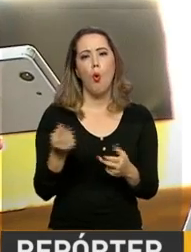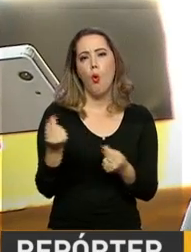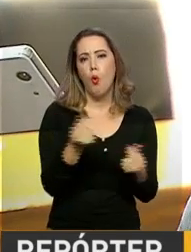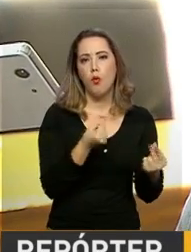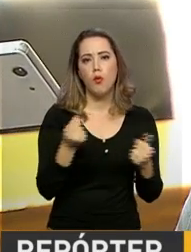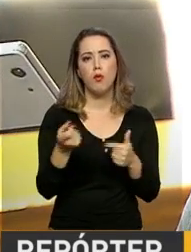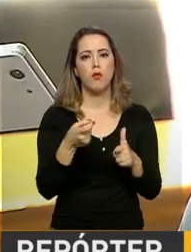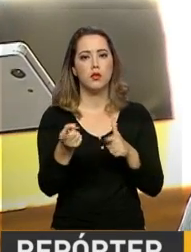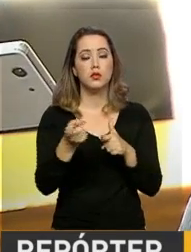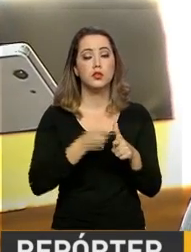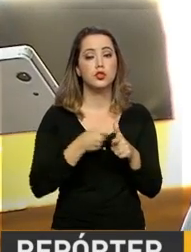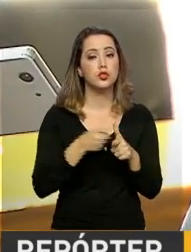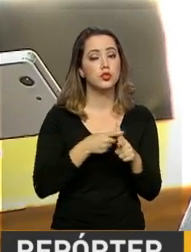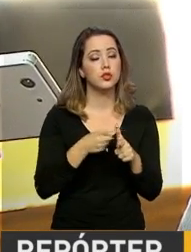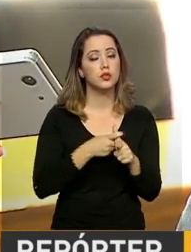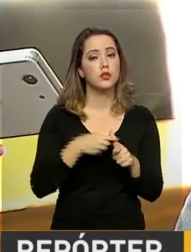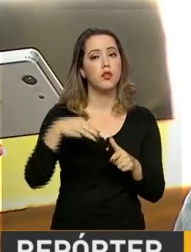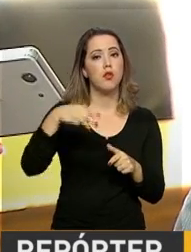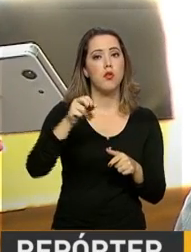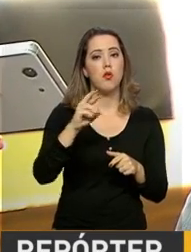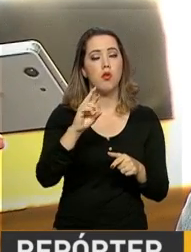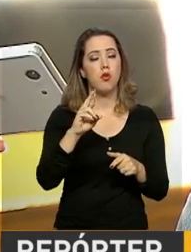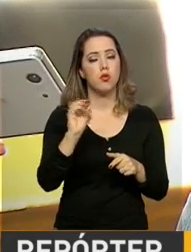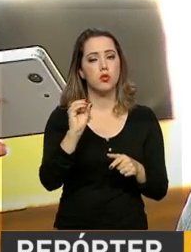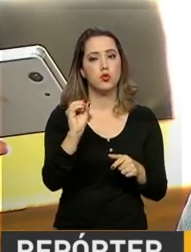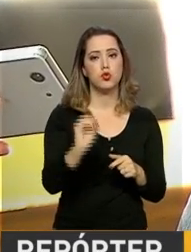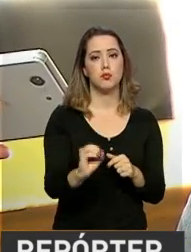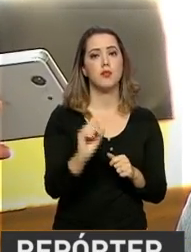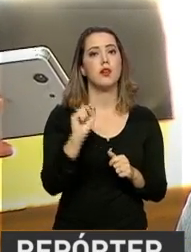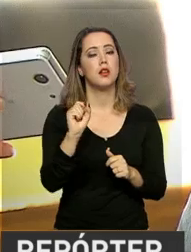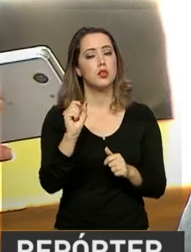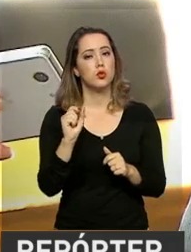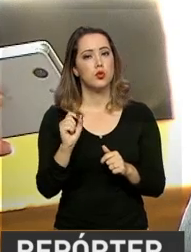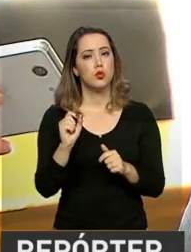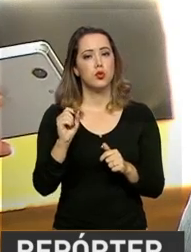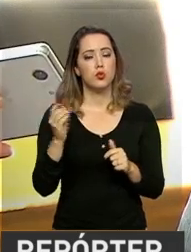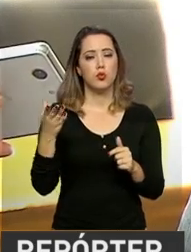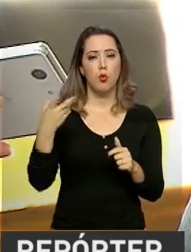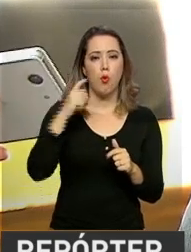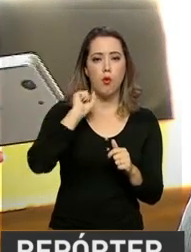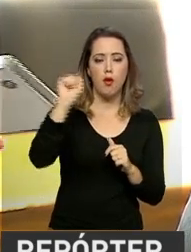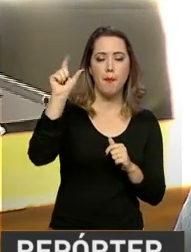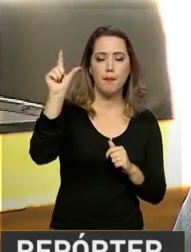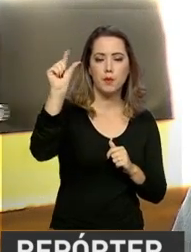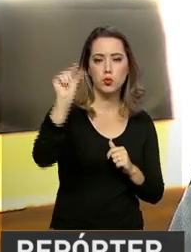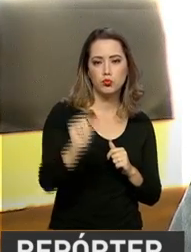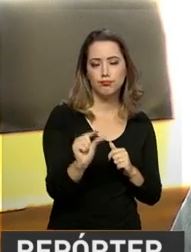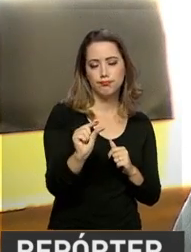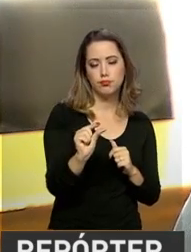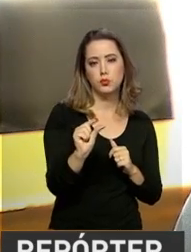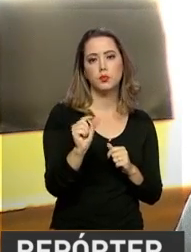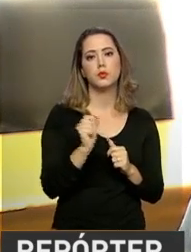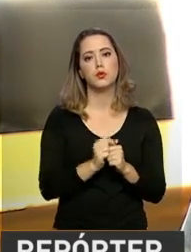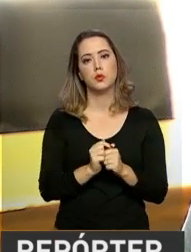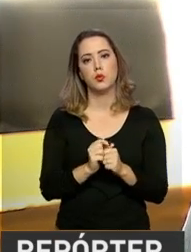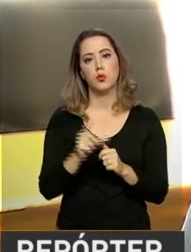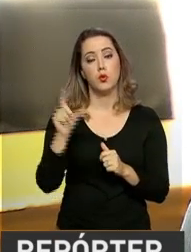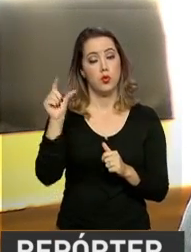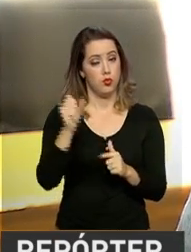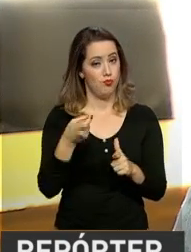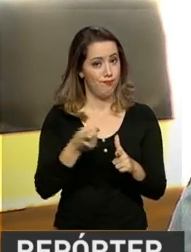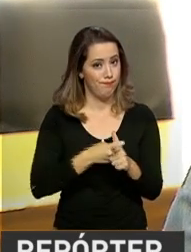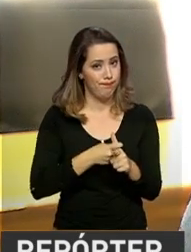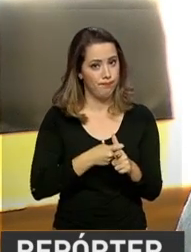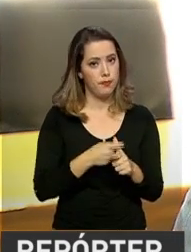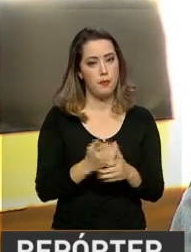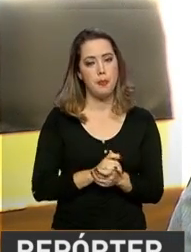de 22% no mês de abril é em torno de de 18,8 por então houve uma redução da dívida vencendo no